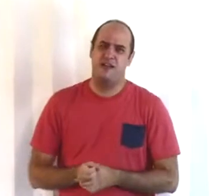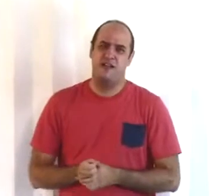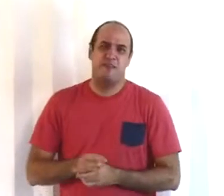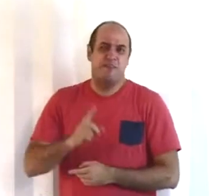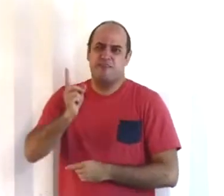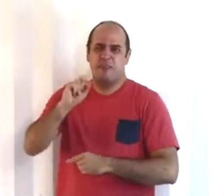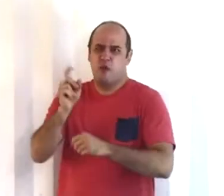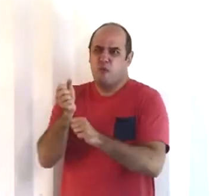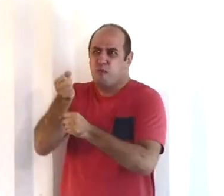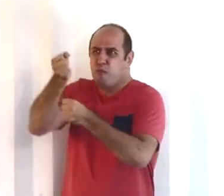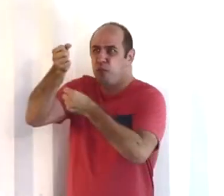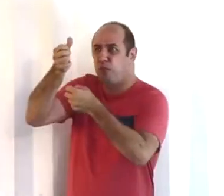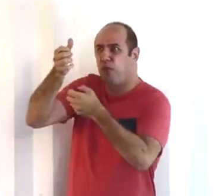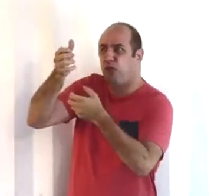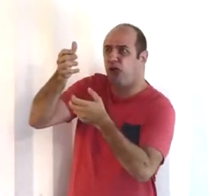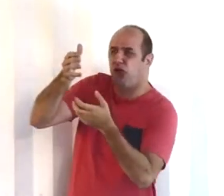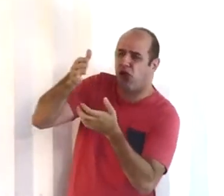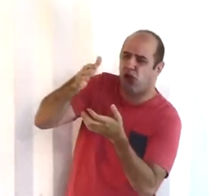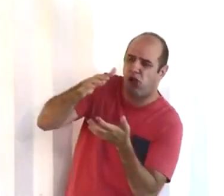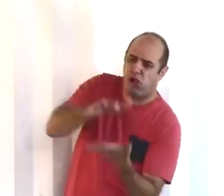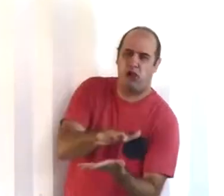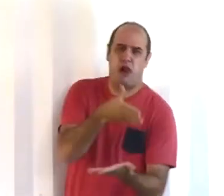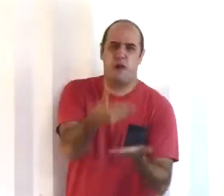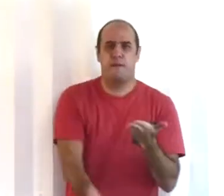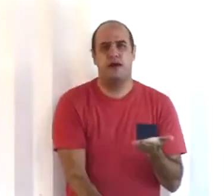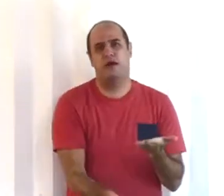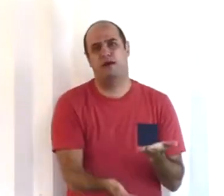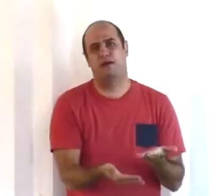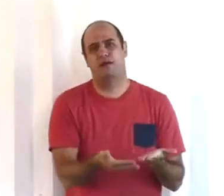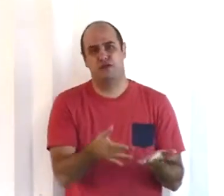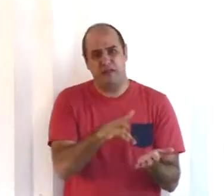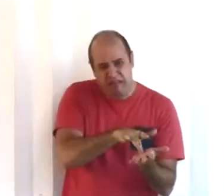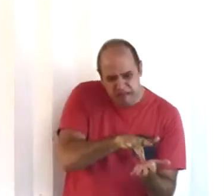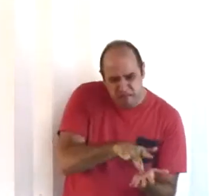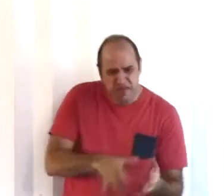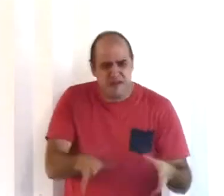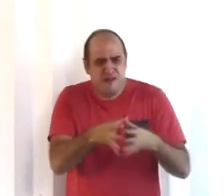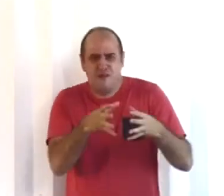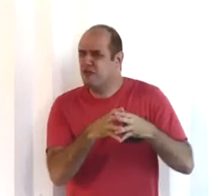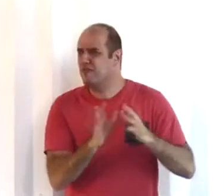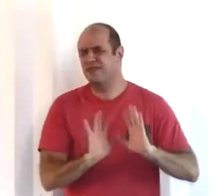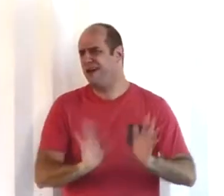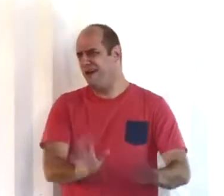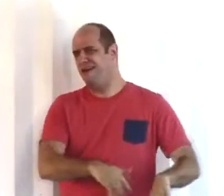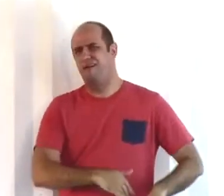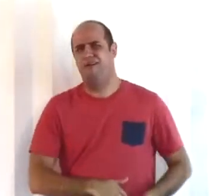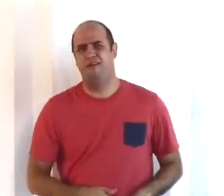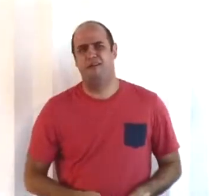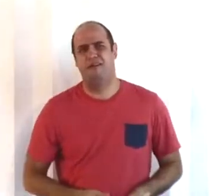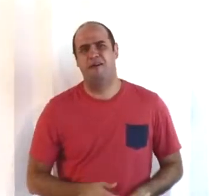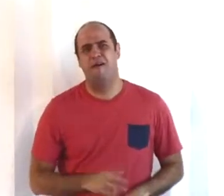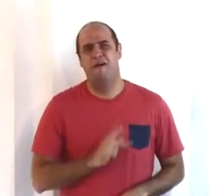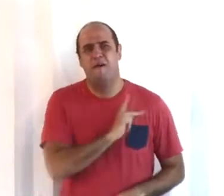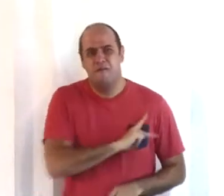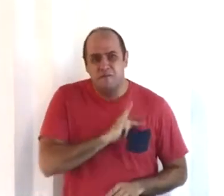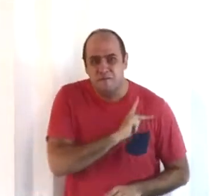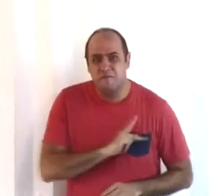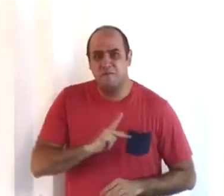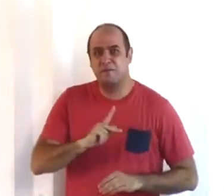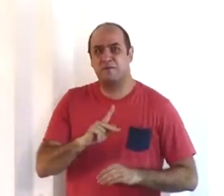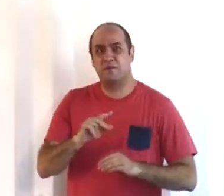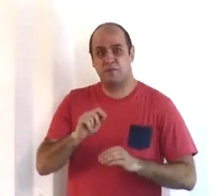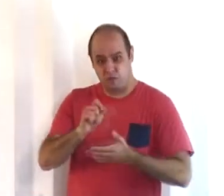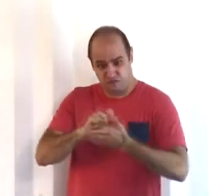ou pendessem para a perdição dos inimigos da cruz. A palavra de Deus diz que os inimigos da